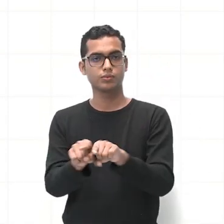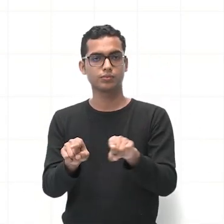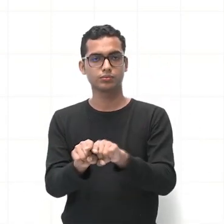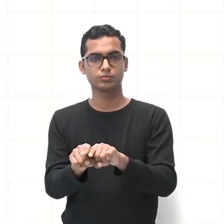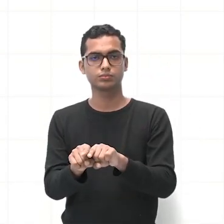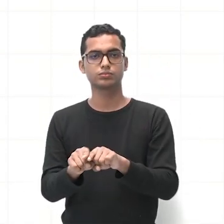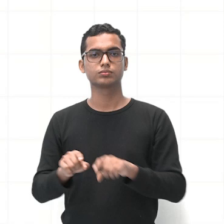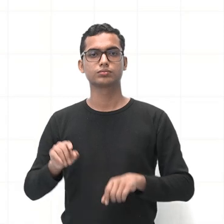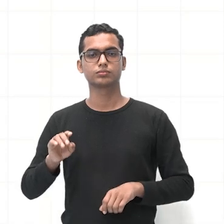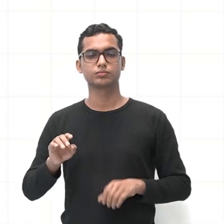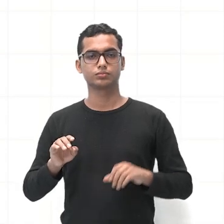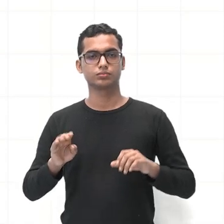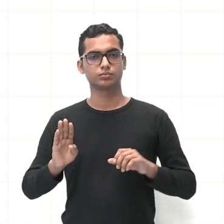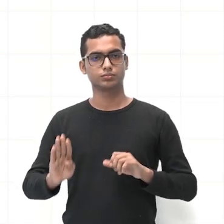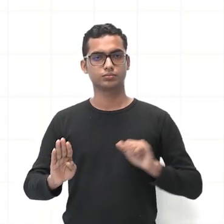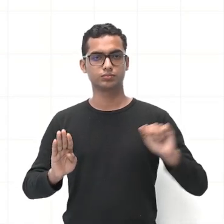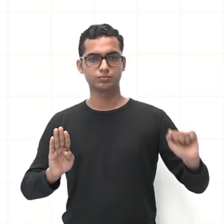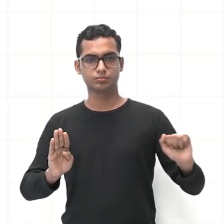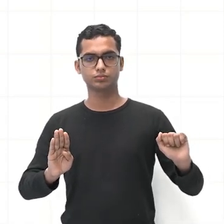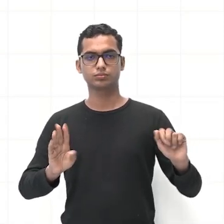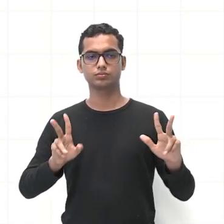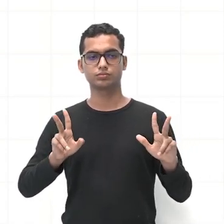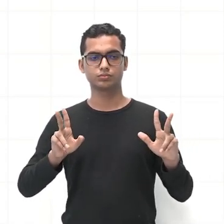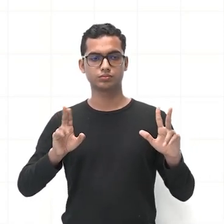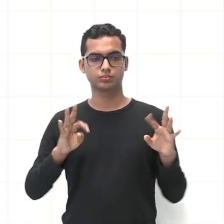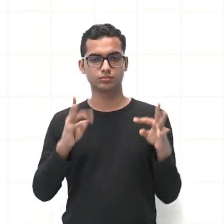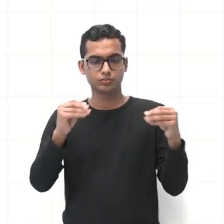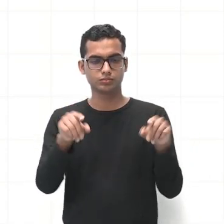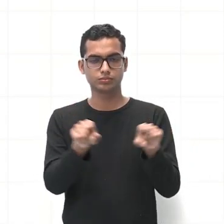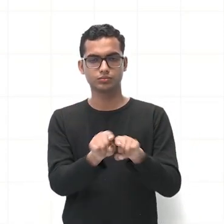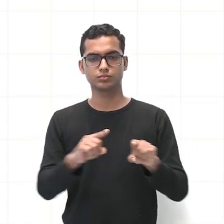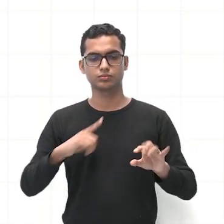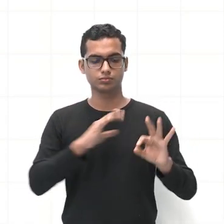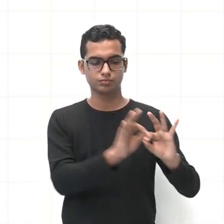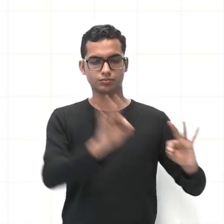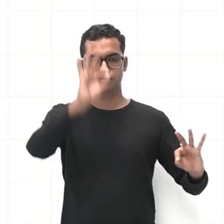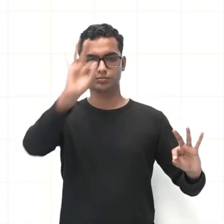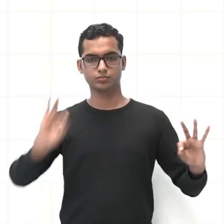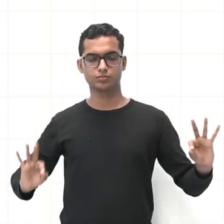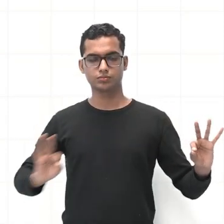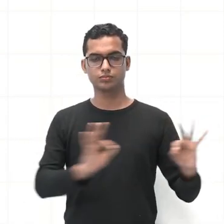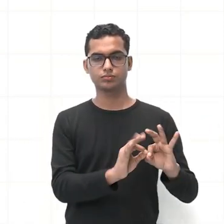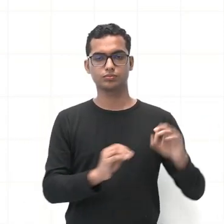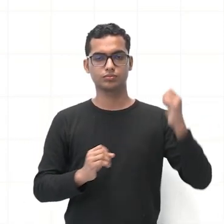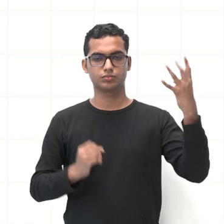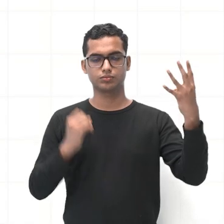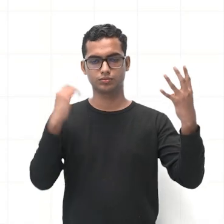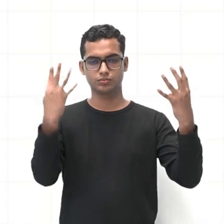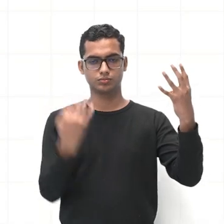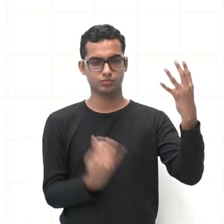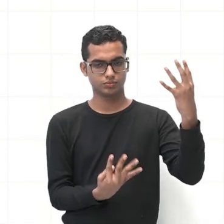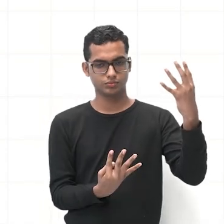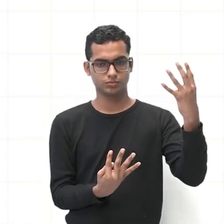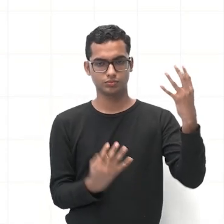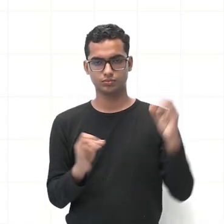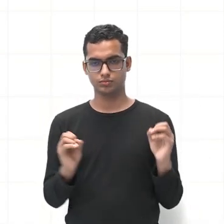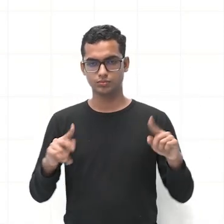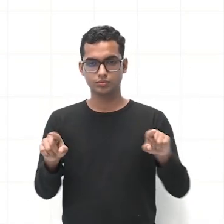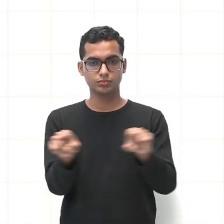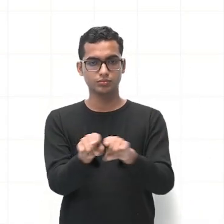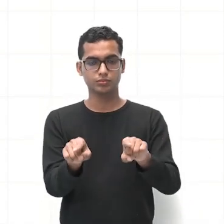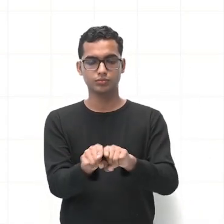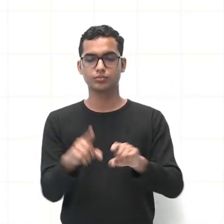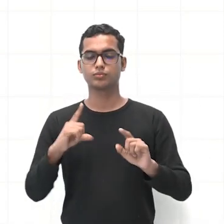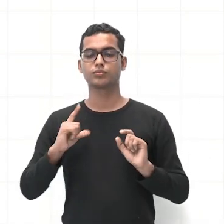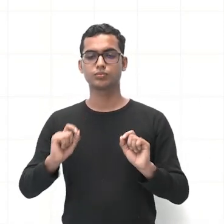internos, ó, tem a mesma medida, ou são ângulos congruentes, né?